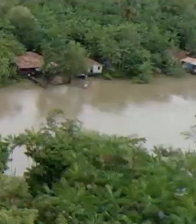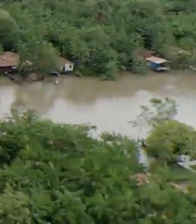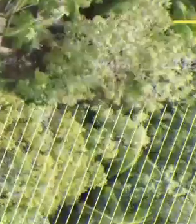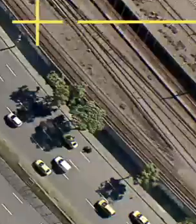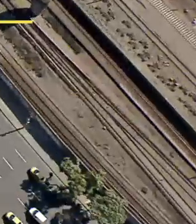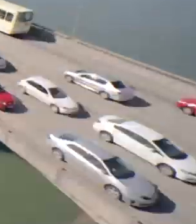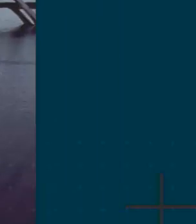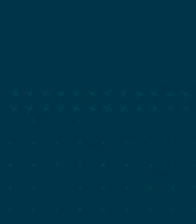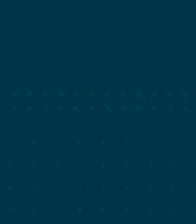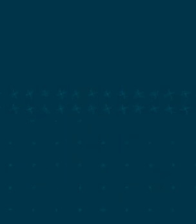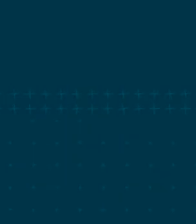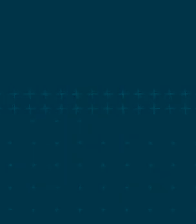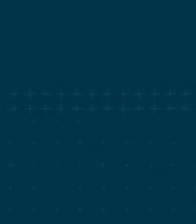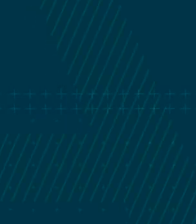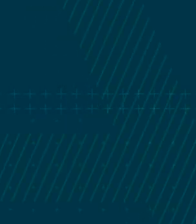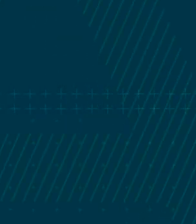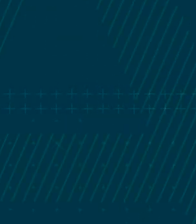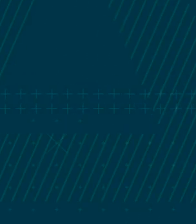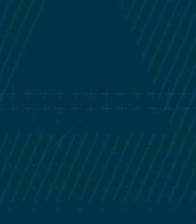Música